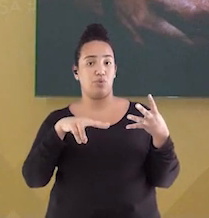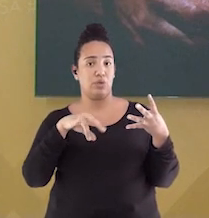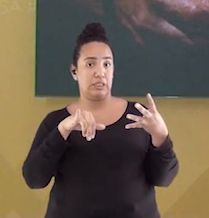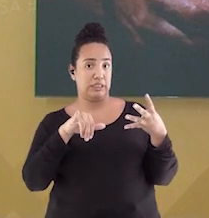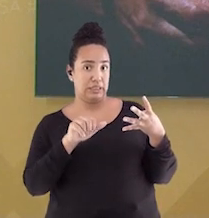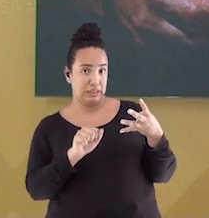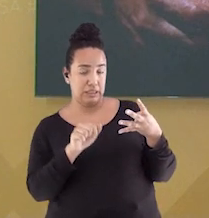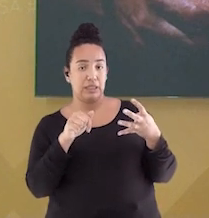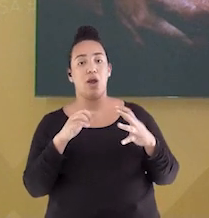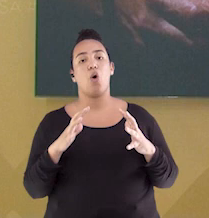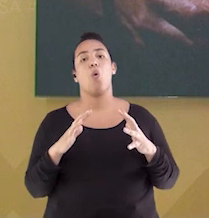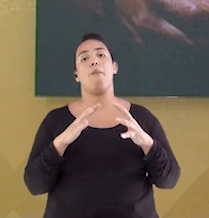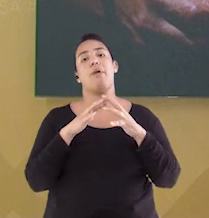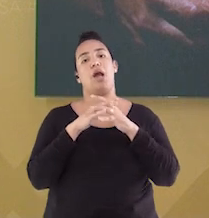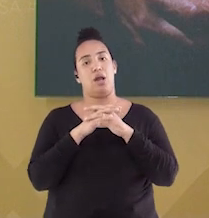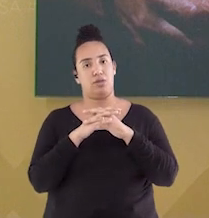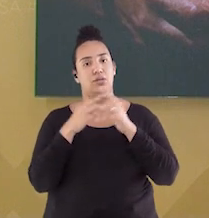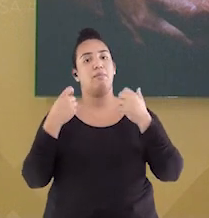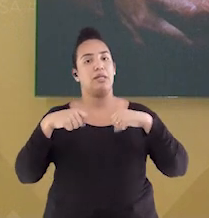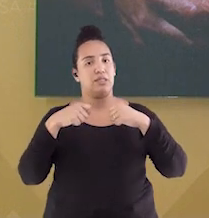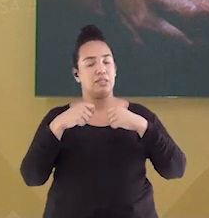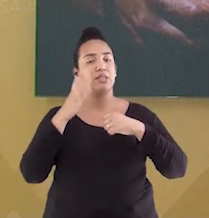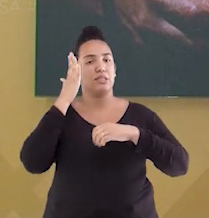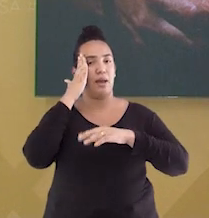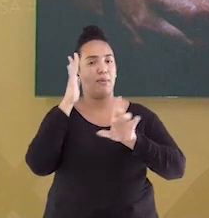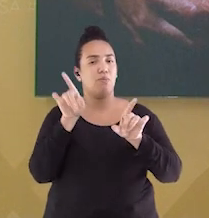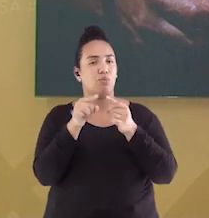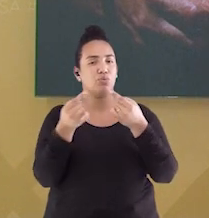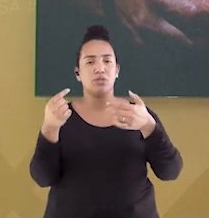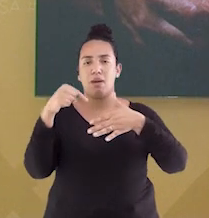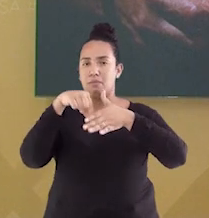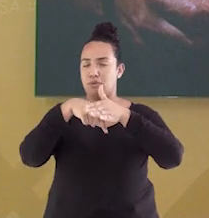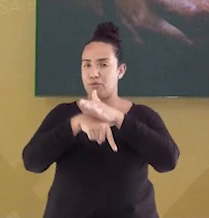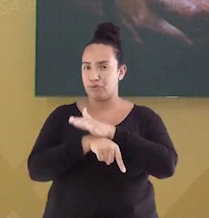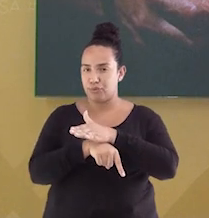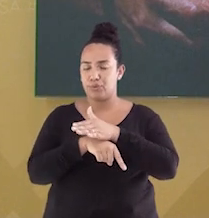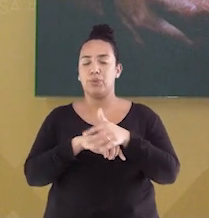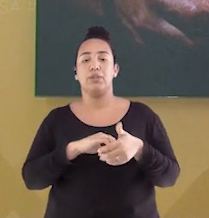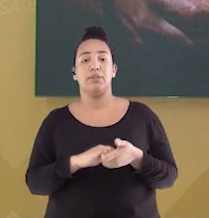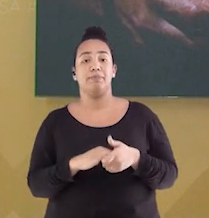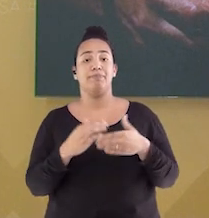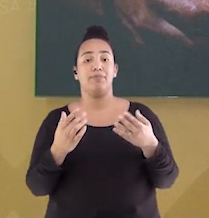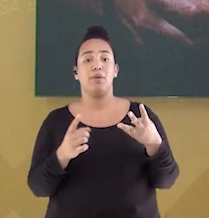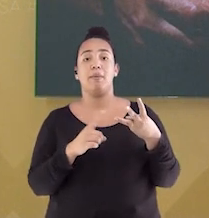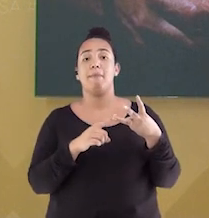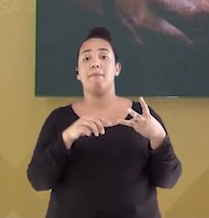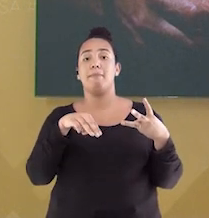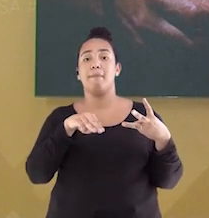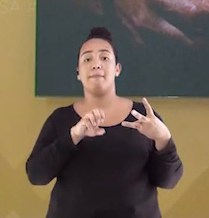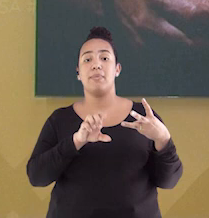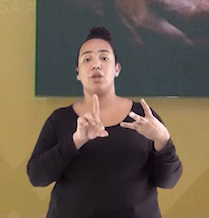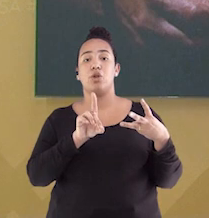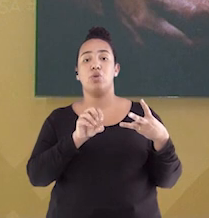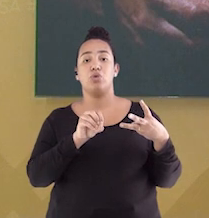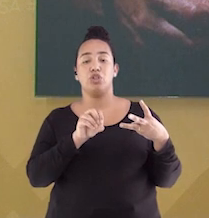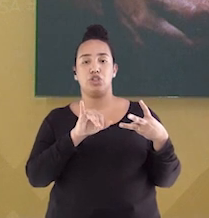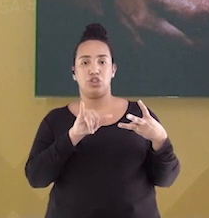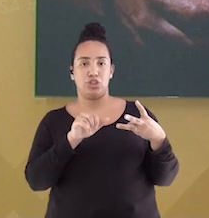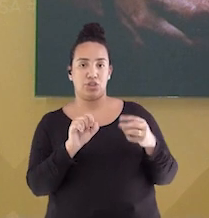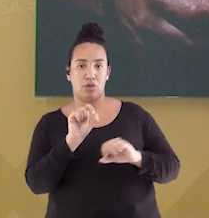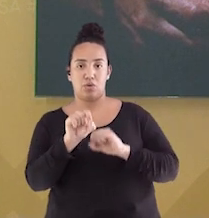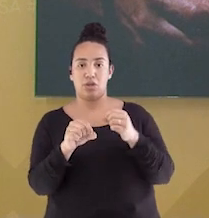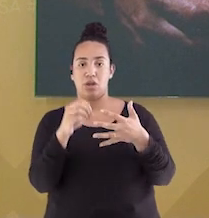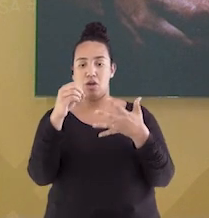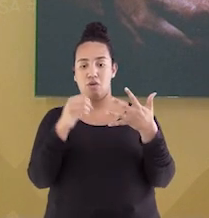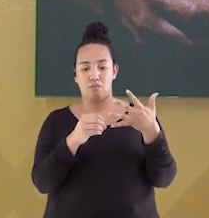música. Enquanto a melodia é caracterizada por uma nota depois da outra, a harmonia é a junção de várias notas ao mesmo